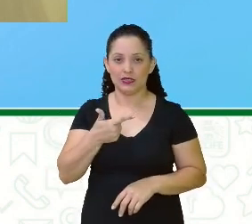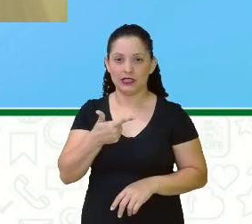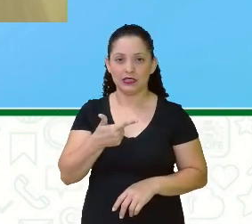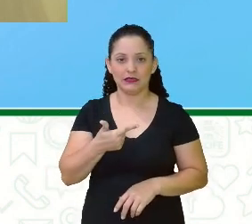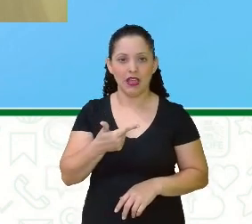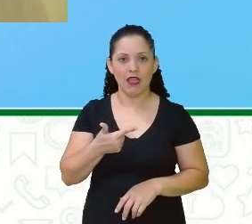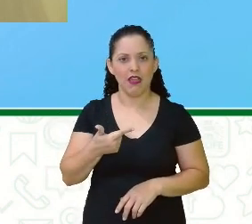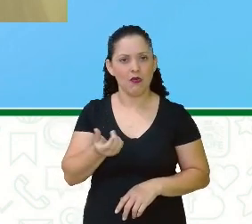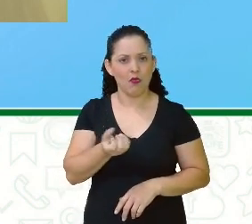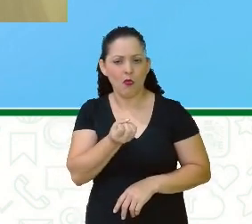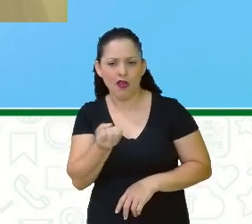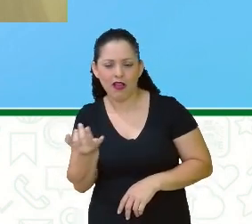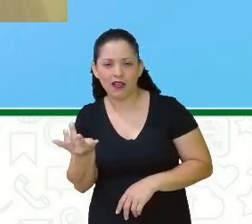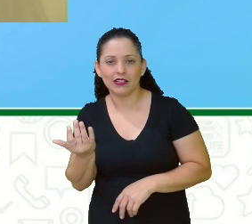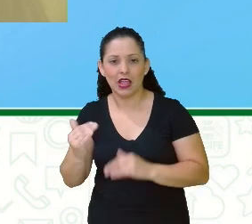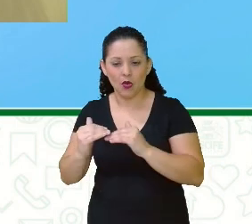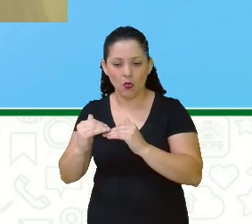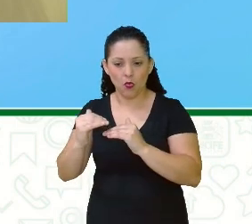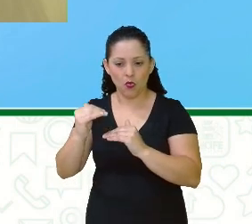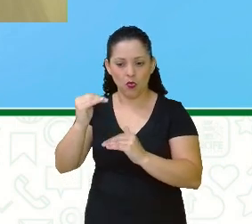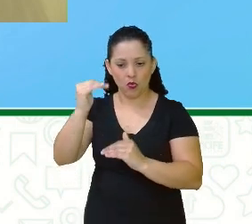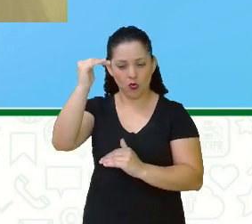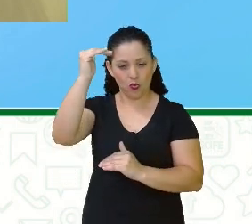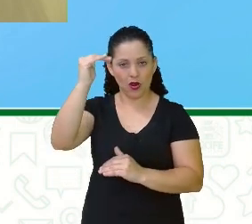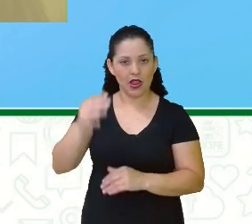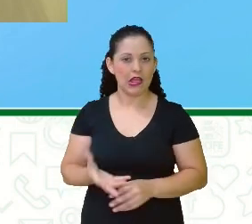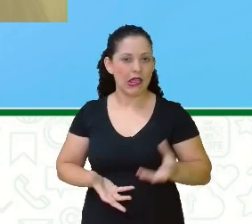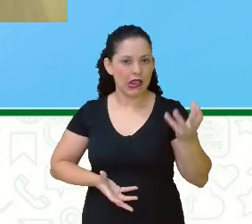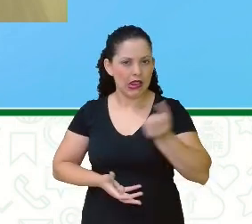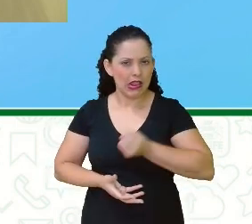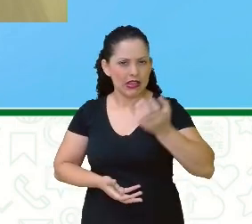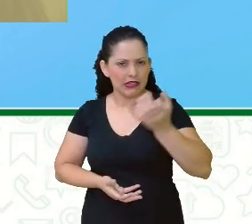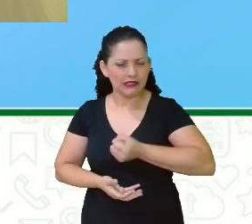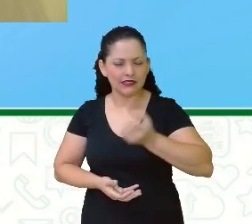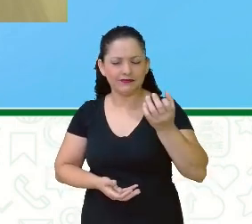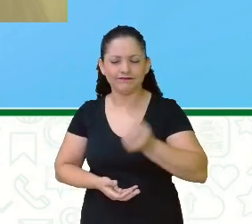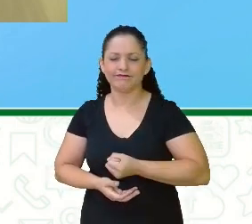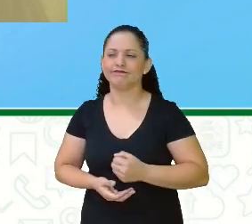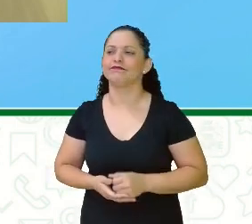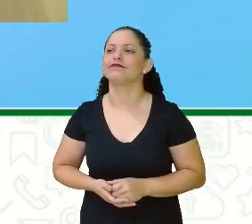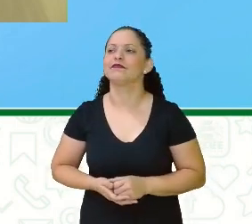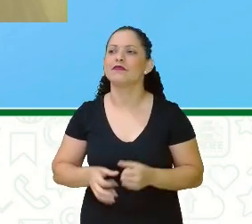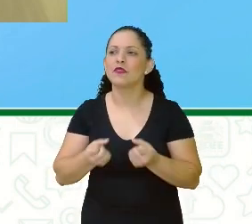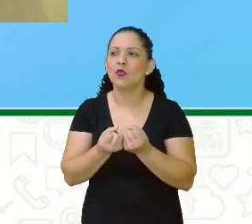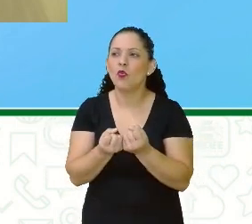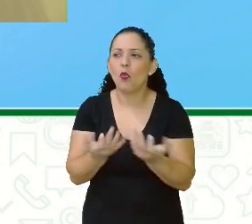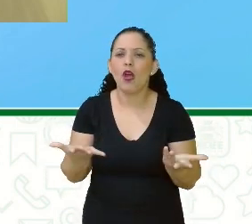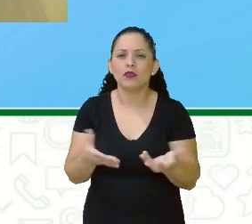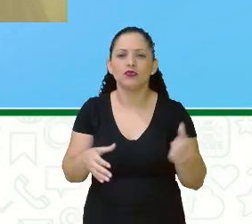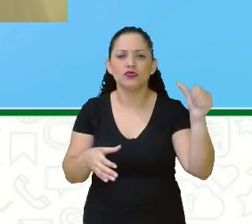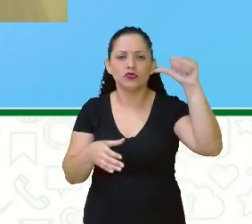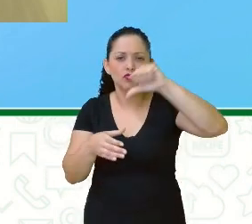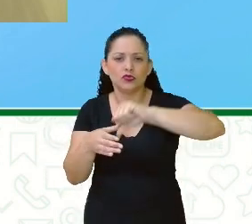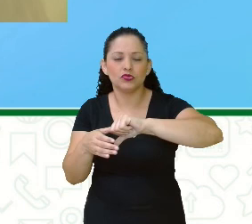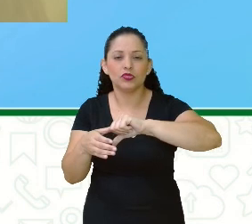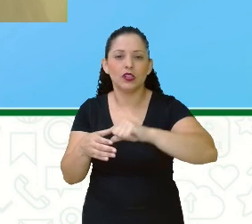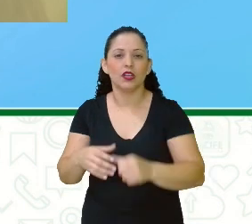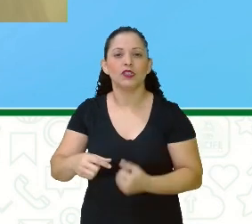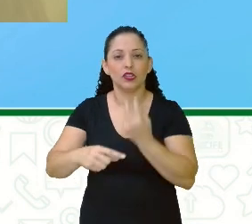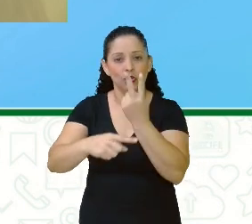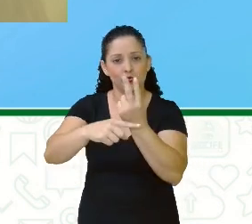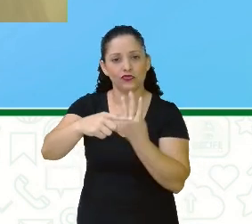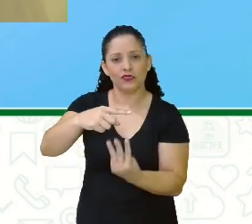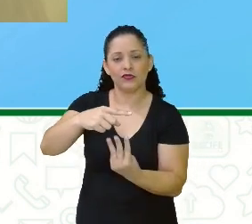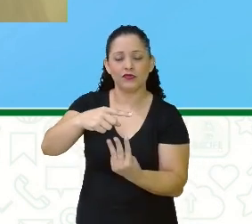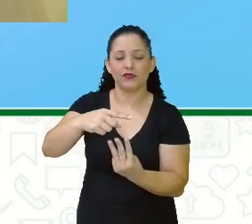leite, quantas garrafas de 2/3 de litros poderão ser cheias? Certo? Então,